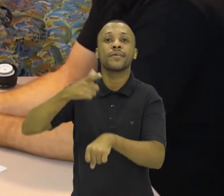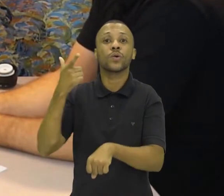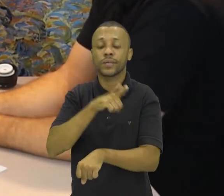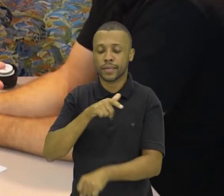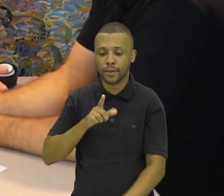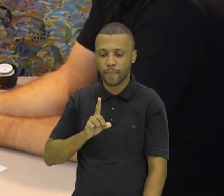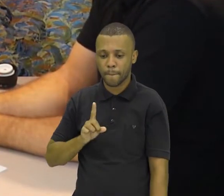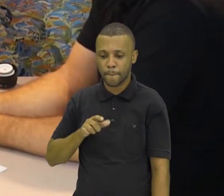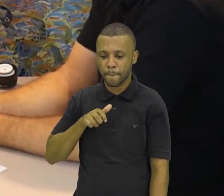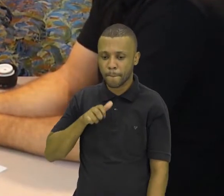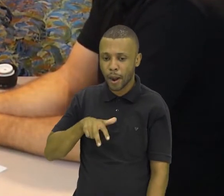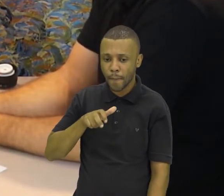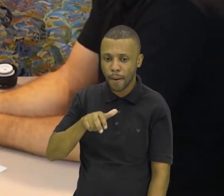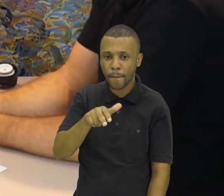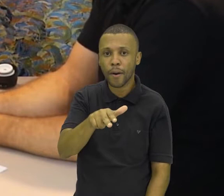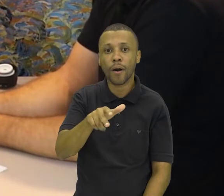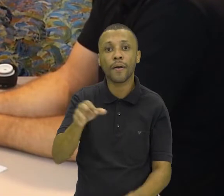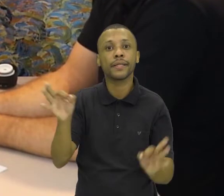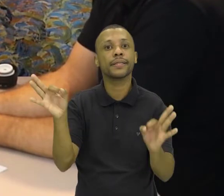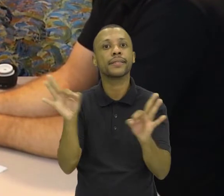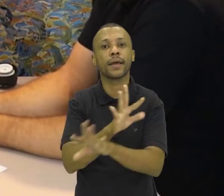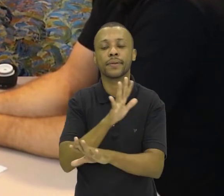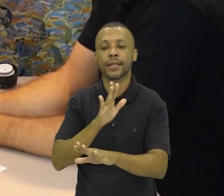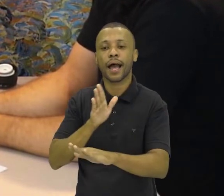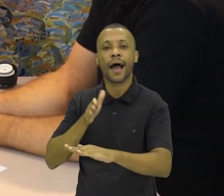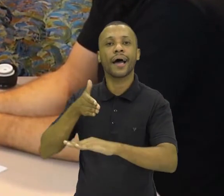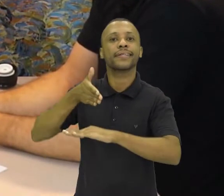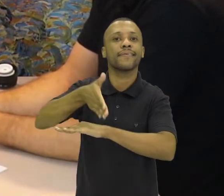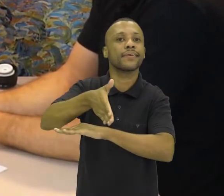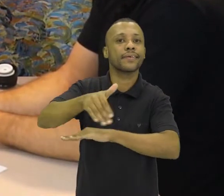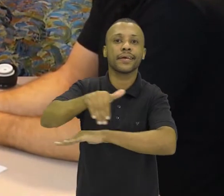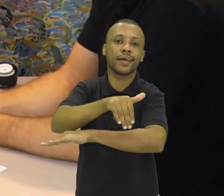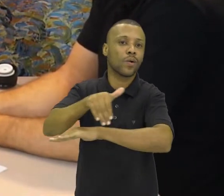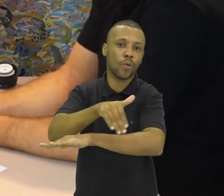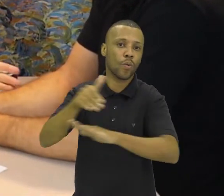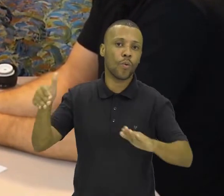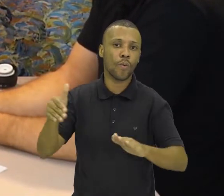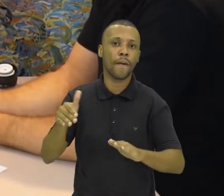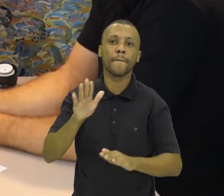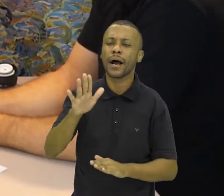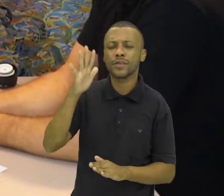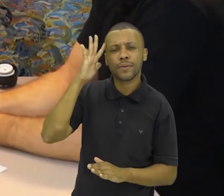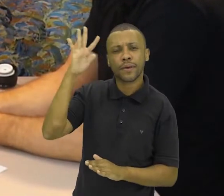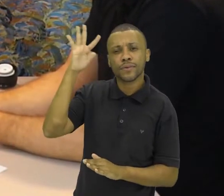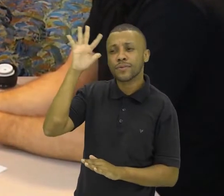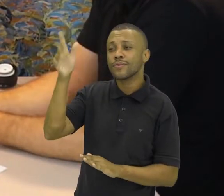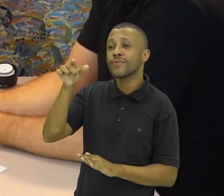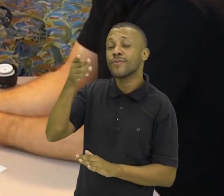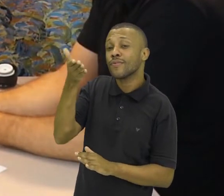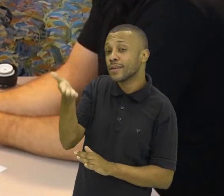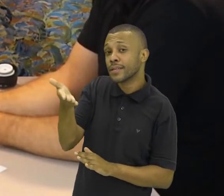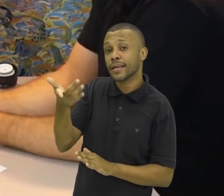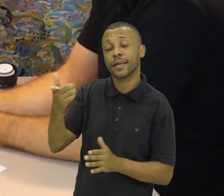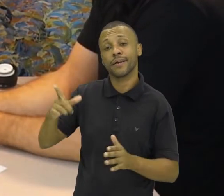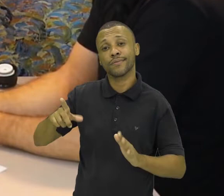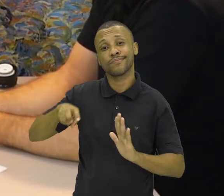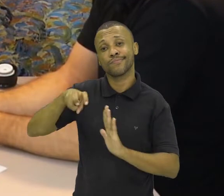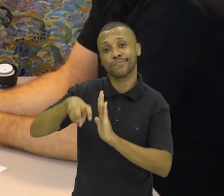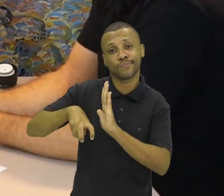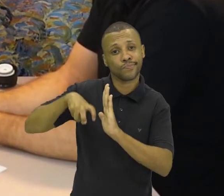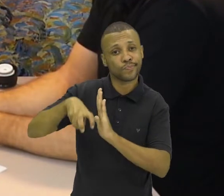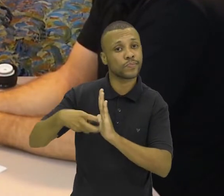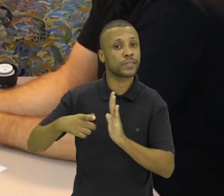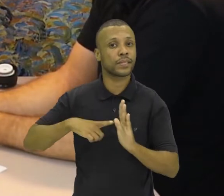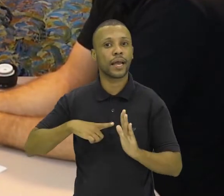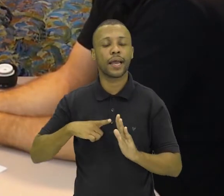eu uso uma bengala, um apoio, porque tem uma dor no pé, mas eu imagino você com a cadeira de rodas, que